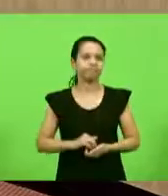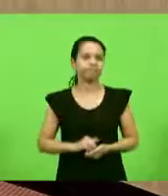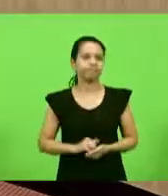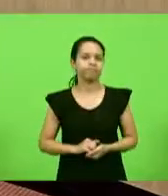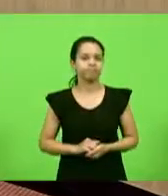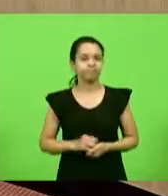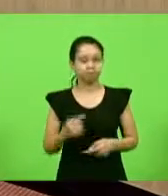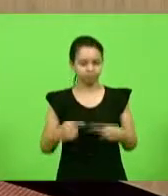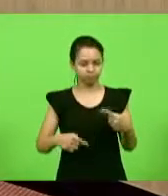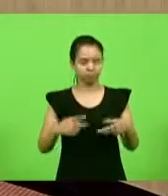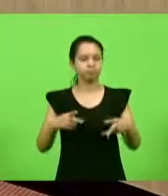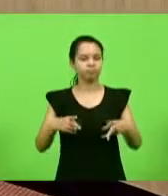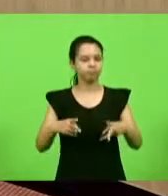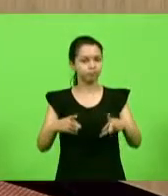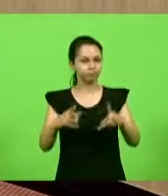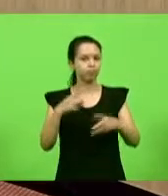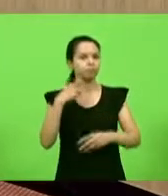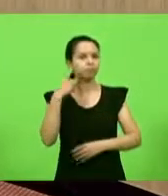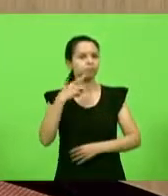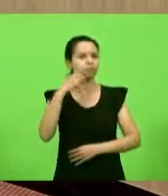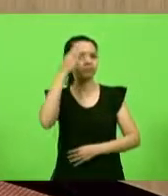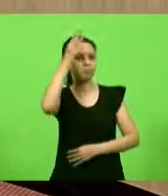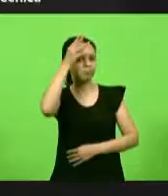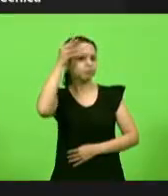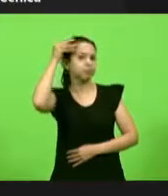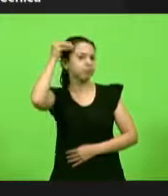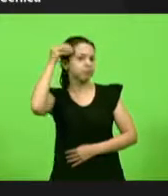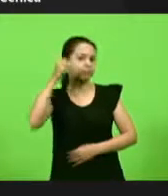discutir a matéria, com a palavra a deputada Luciane Carminati.